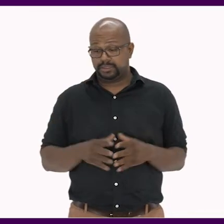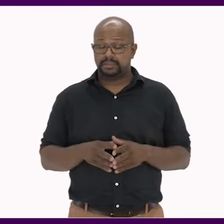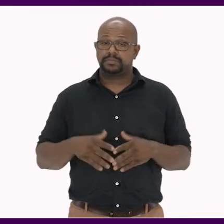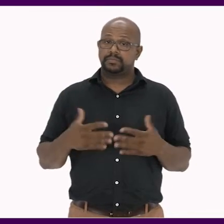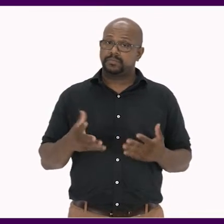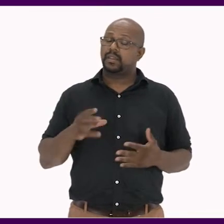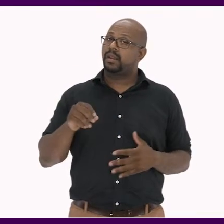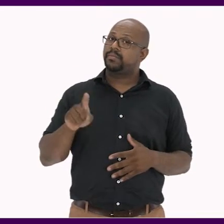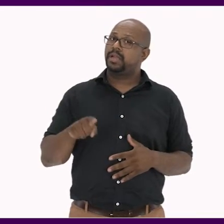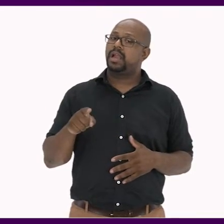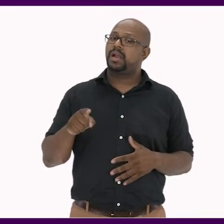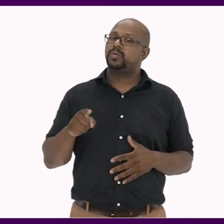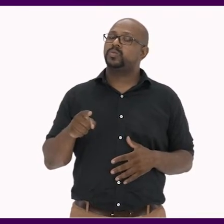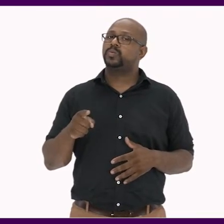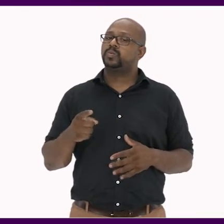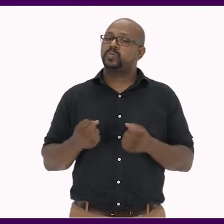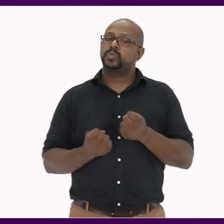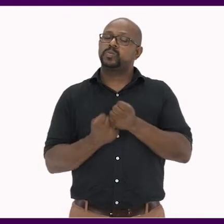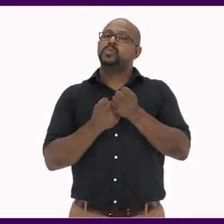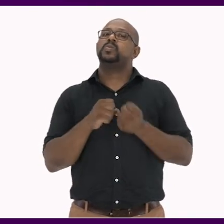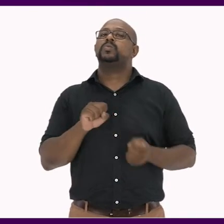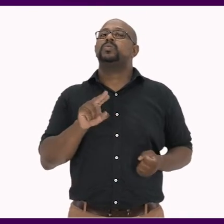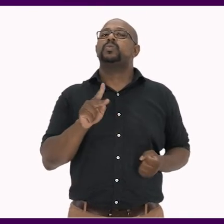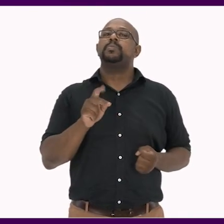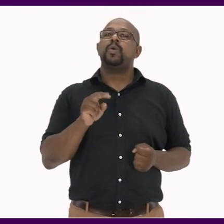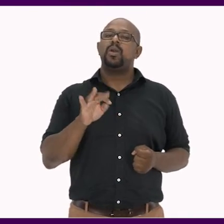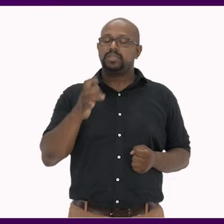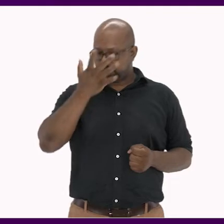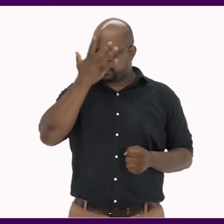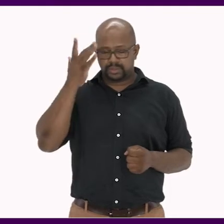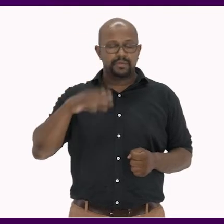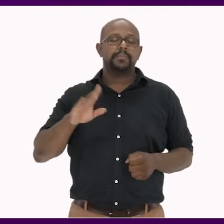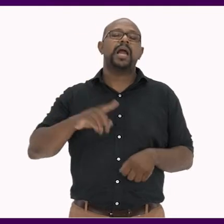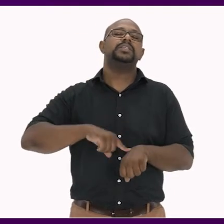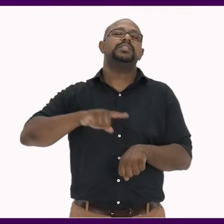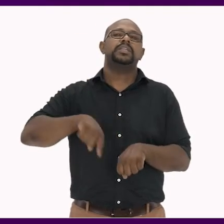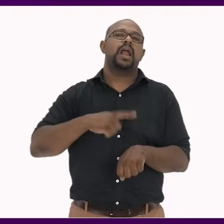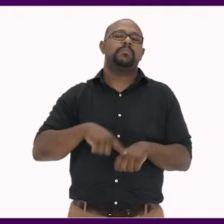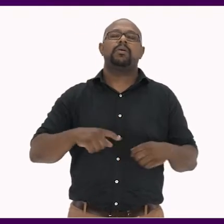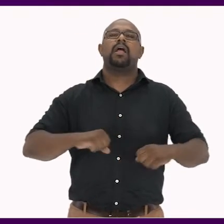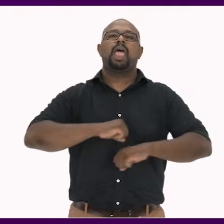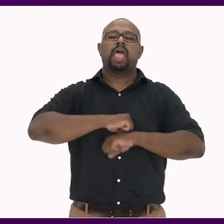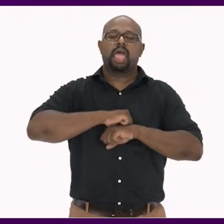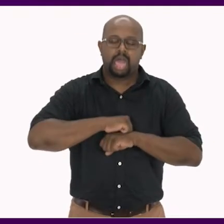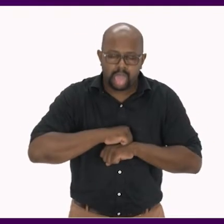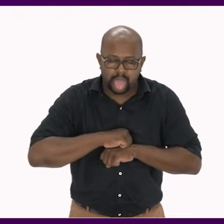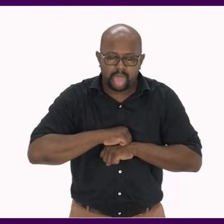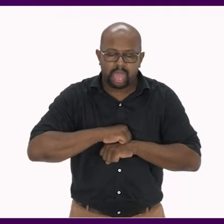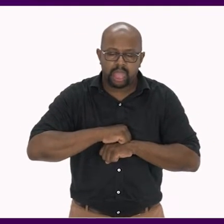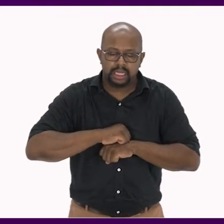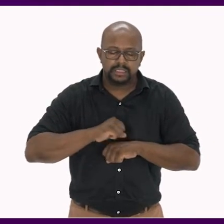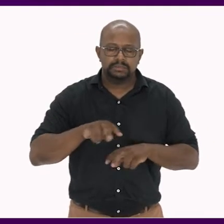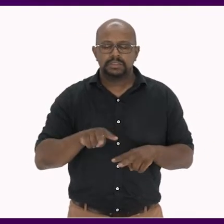Então, também é um suporte em que as pessoas vão ficar mais tempo